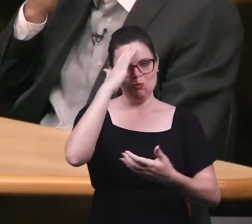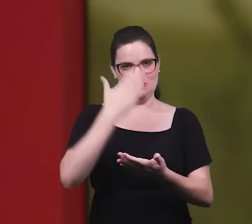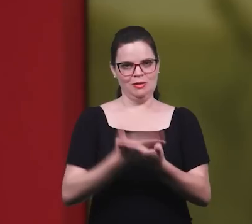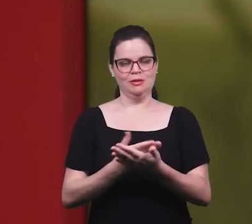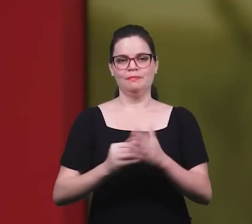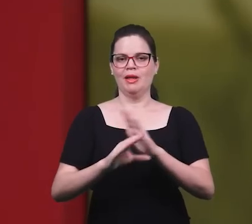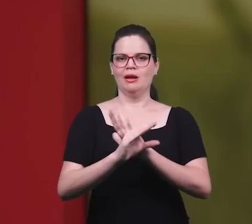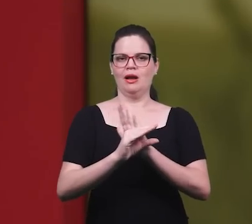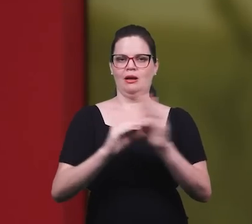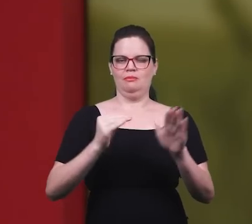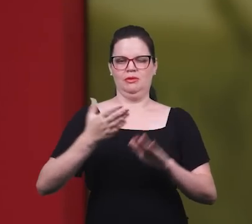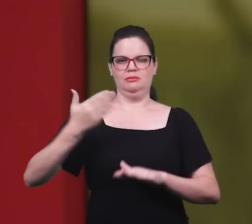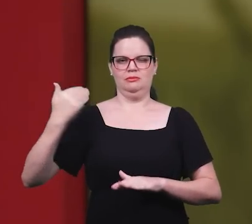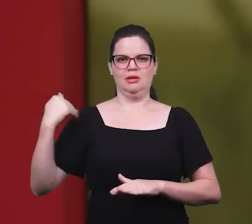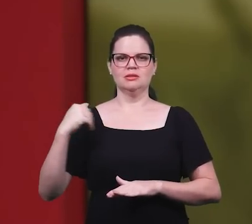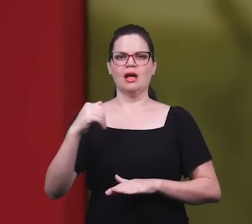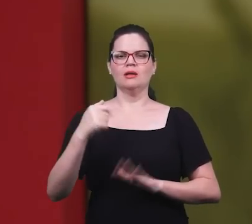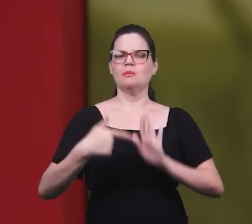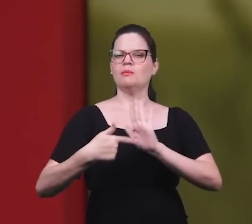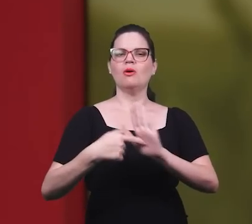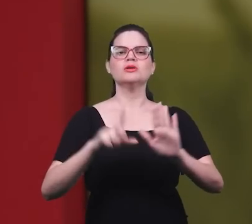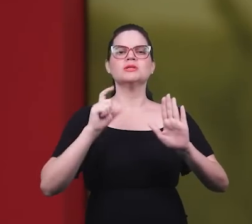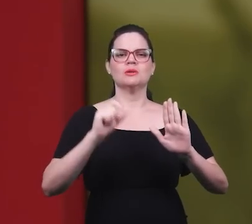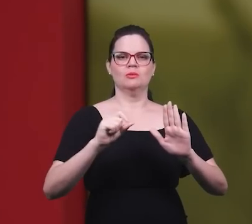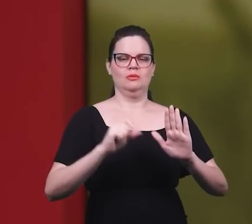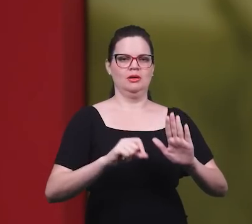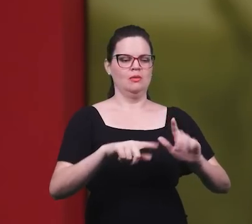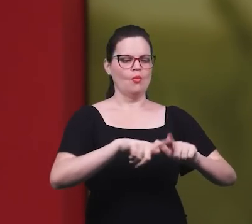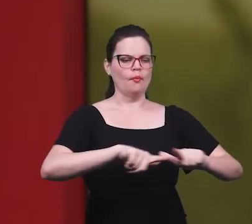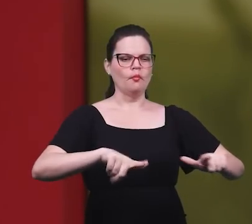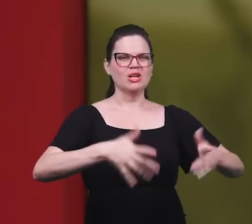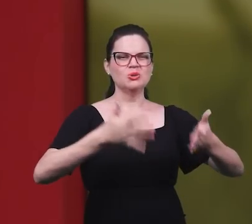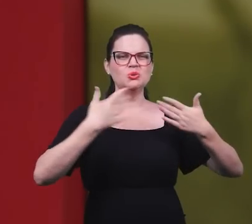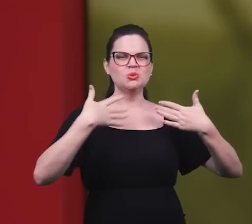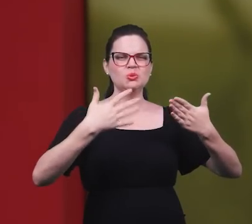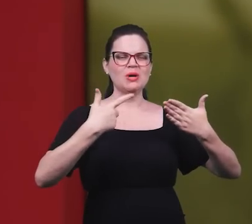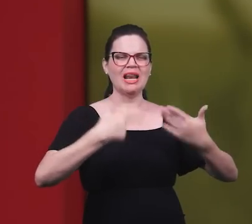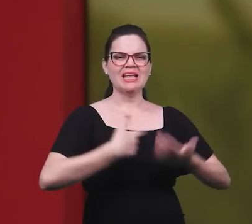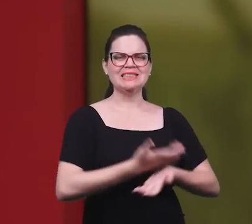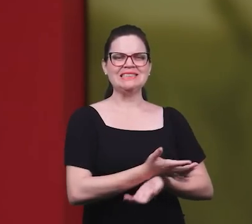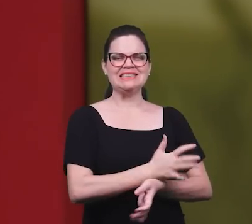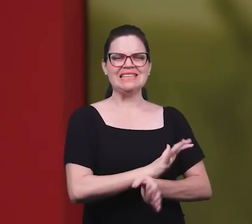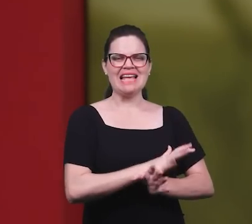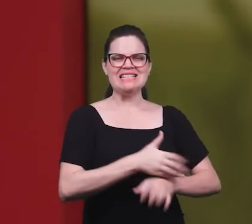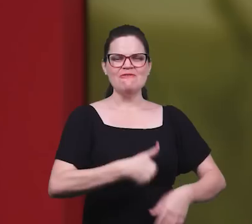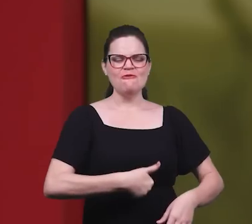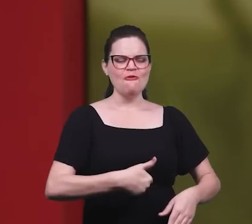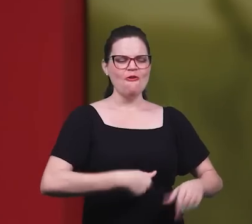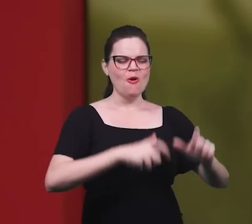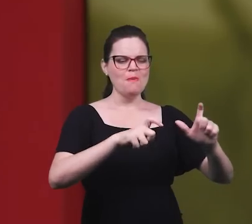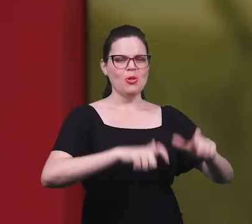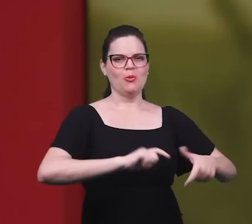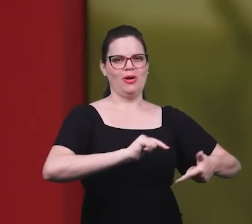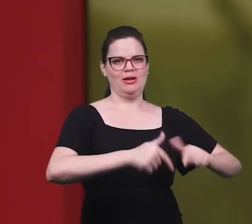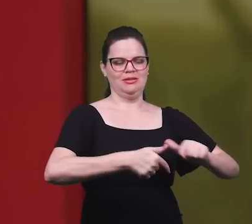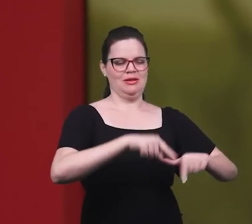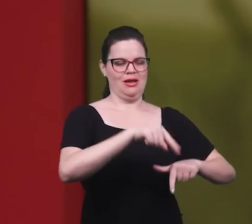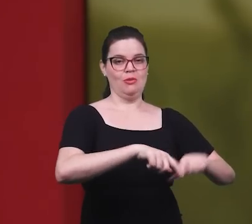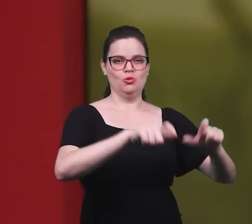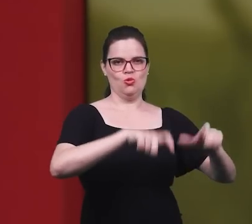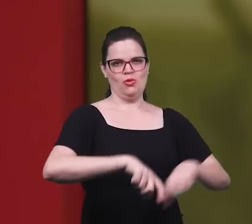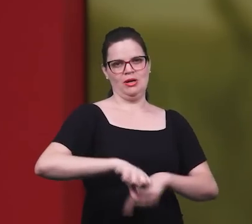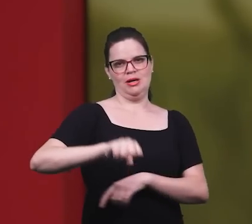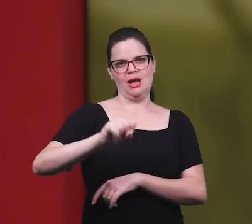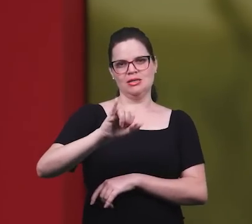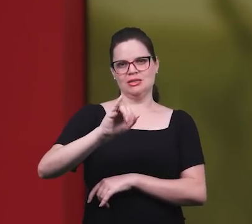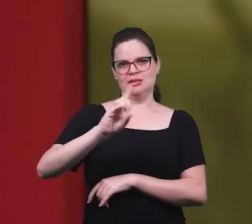fala que havia seca e fome em Israel, e Elias ele é enviado pelo Senhor a outra cidade, a Sarepta de Sidom, né? E